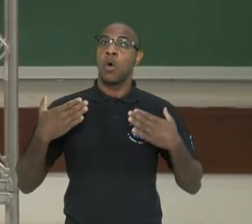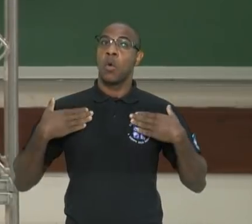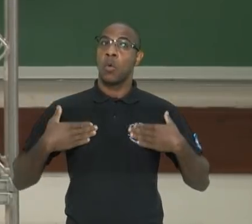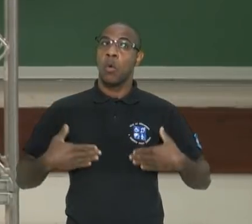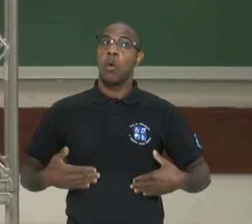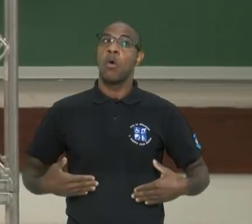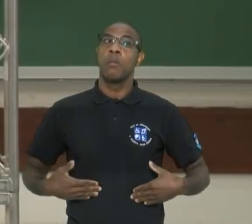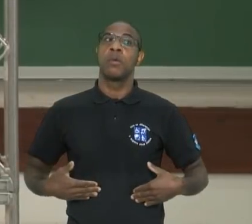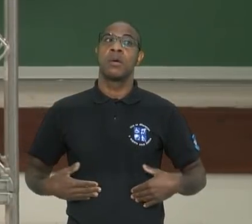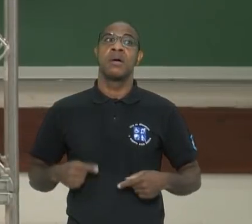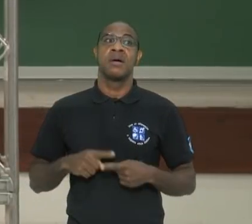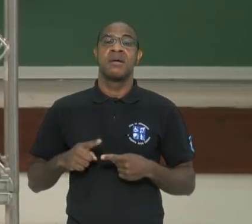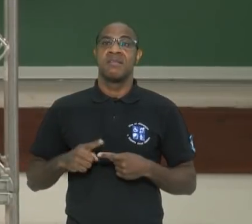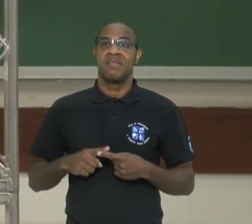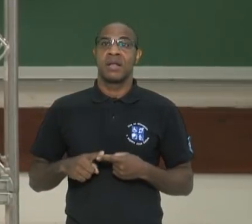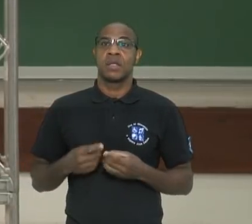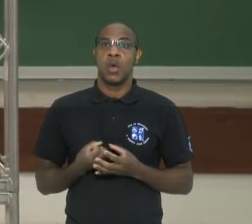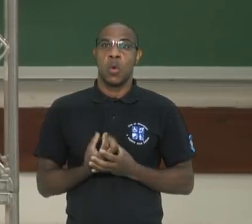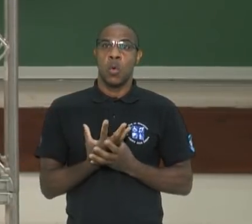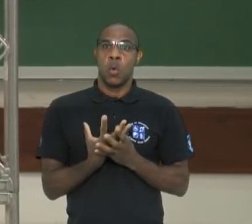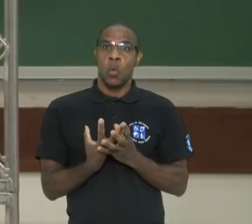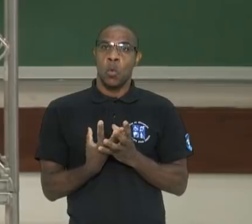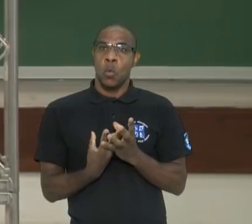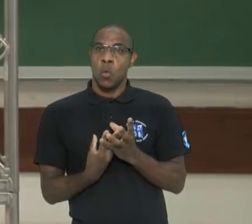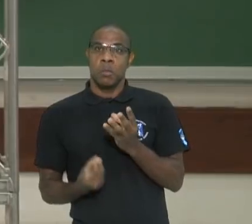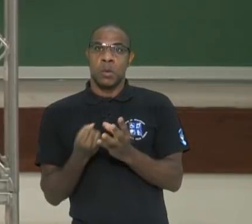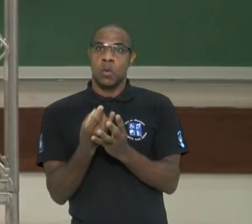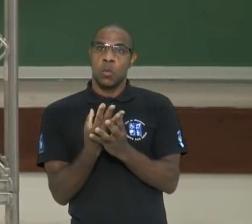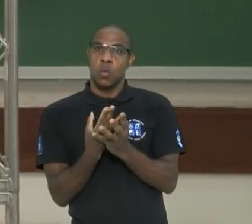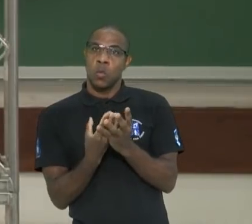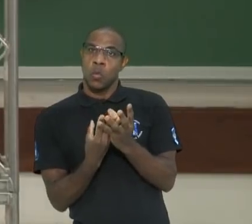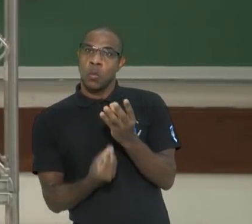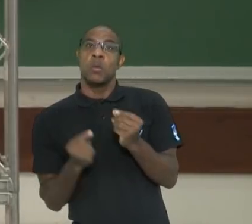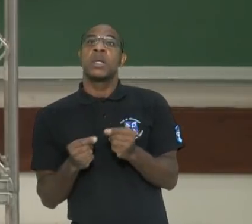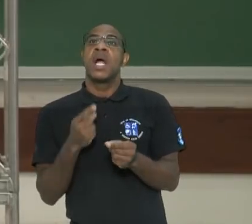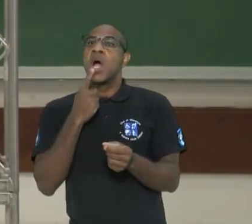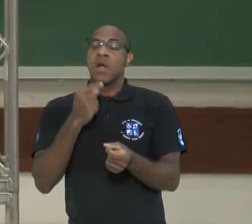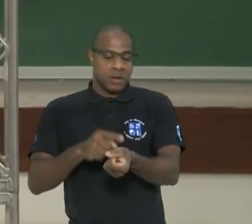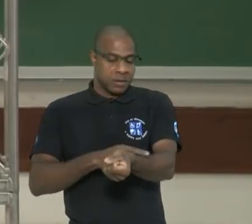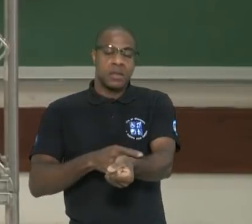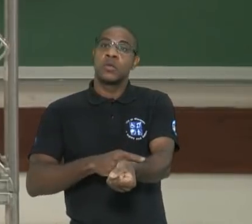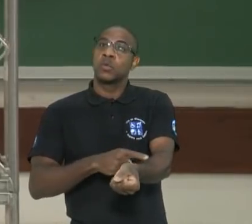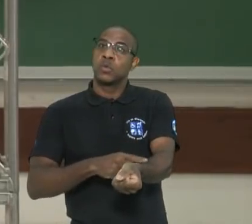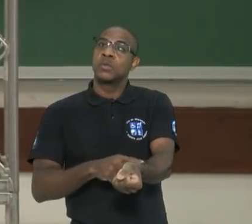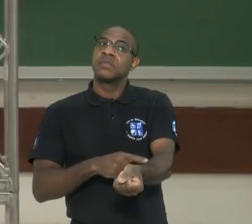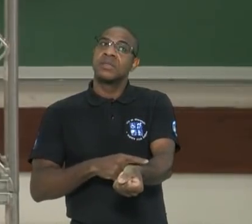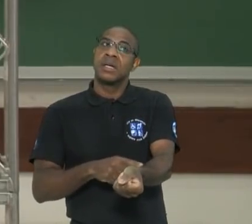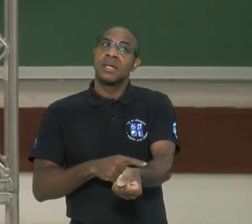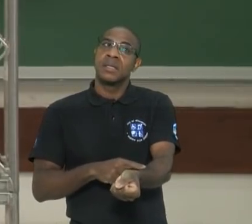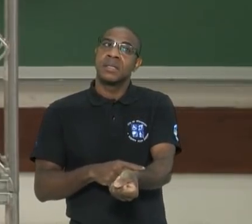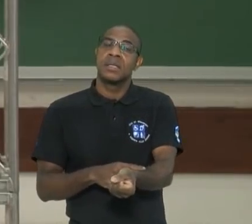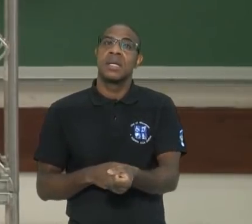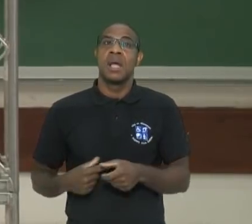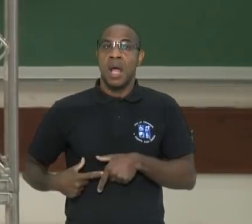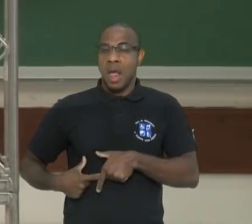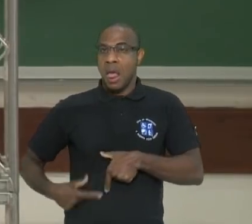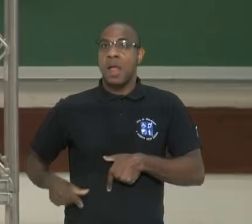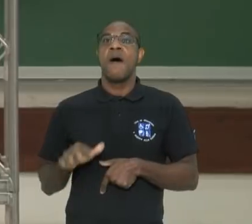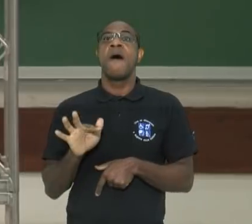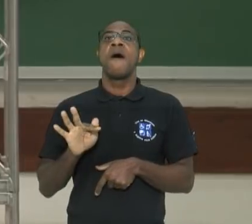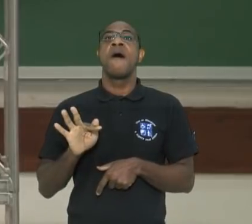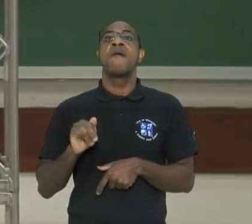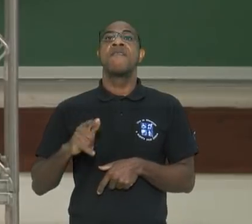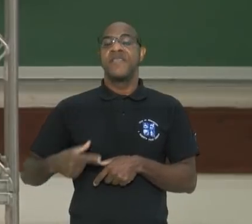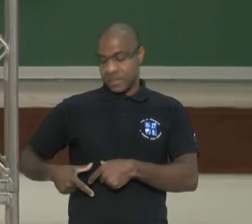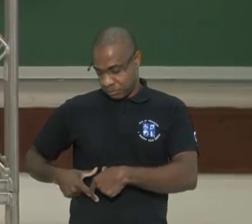a filtragem do nosso sangue, ajudando a eliminar toxinas. Todas as doenças que atacam o fígado são bastante